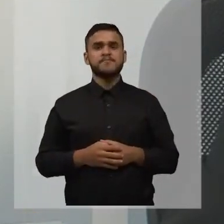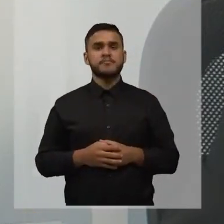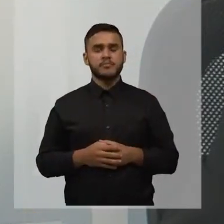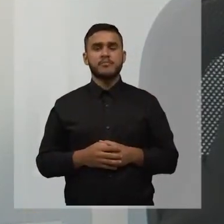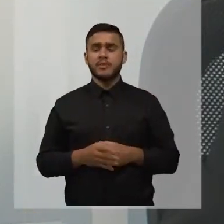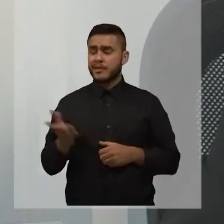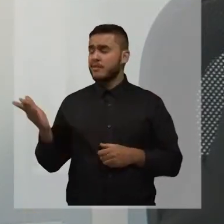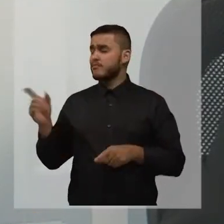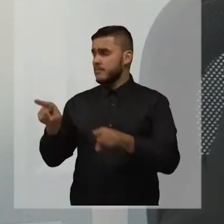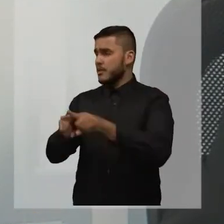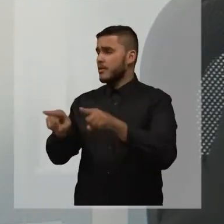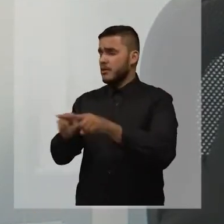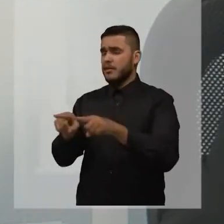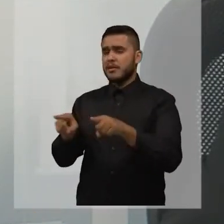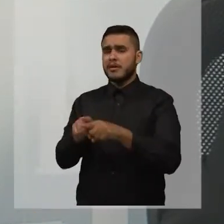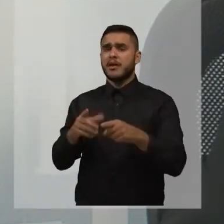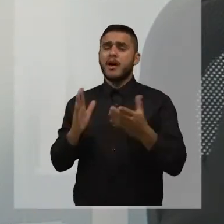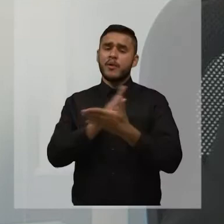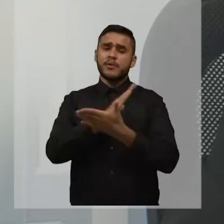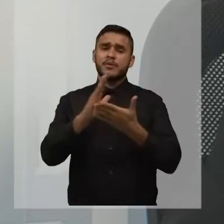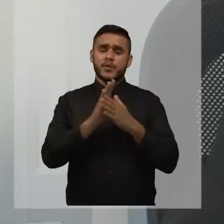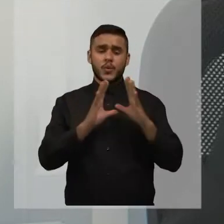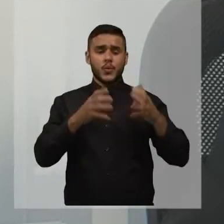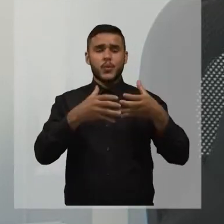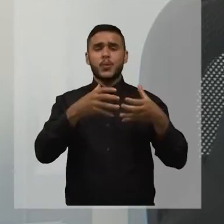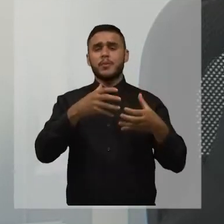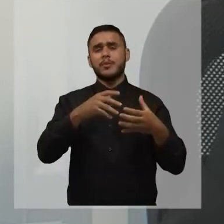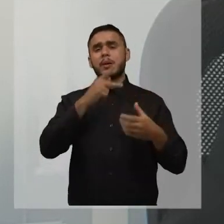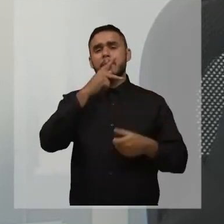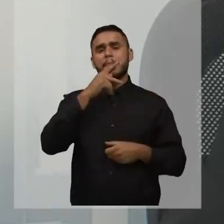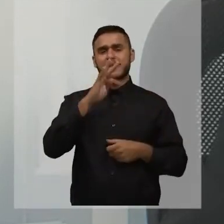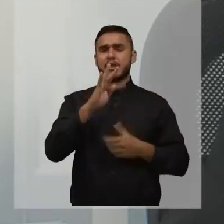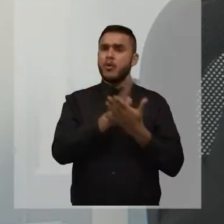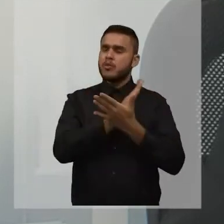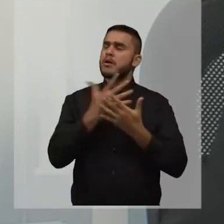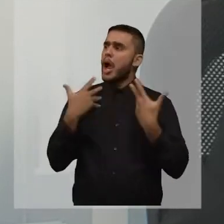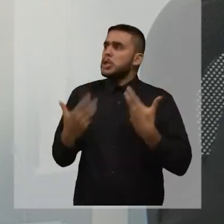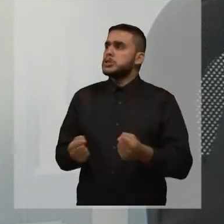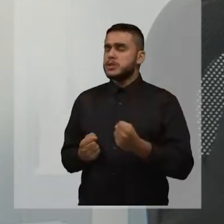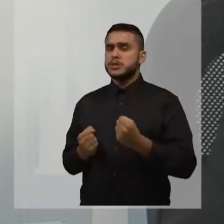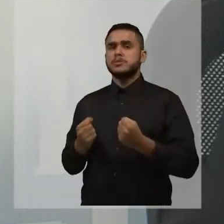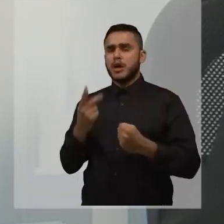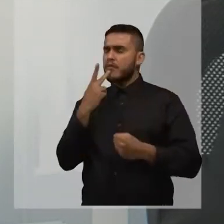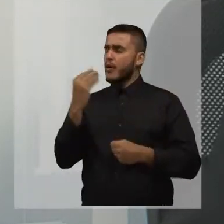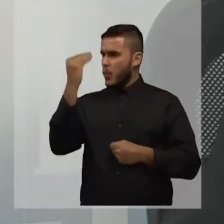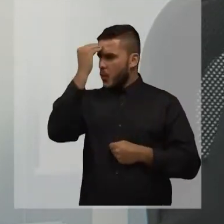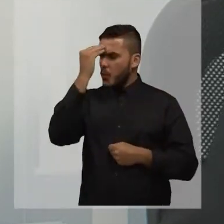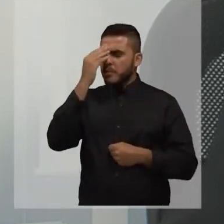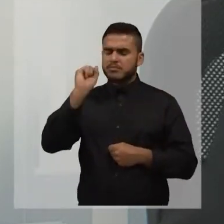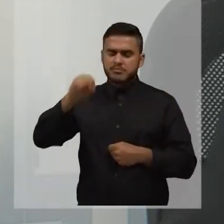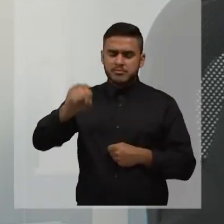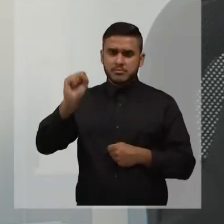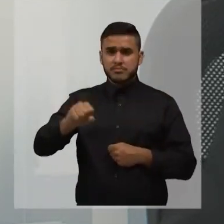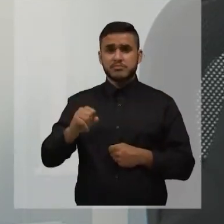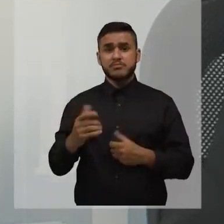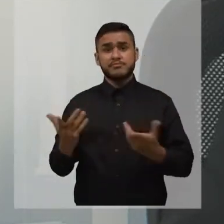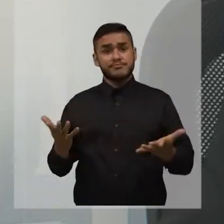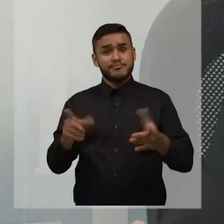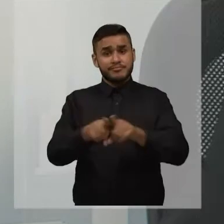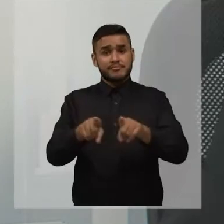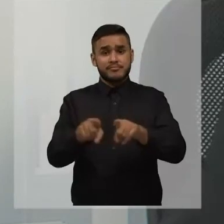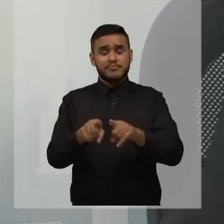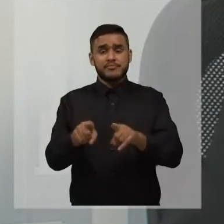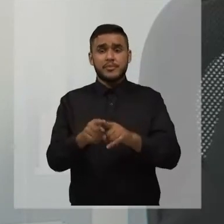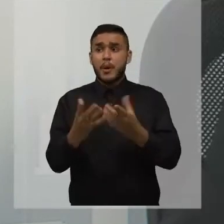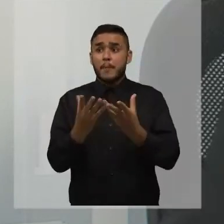setores ligados ao núcleo do Partido dos Trabalhadores. E a base social do partido paga um preço muito caro, que é